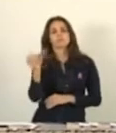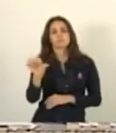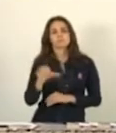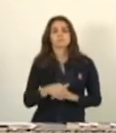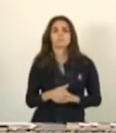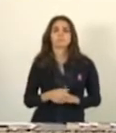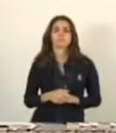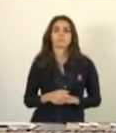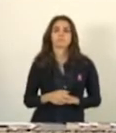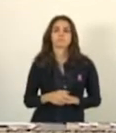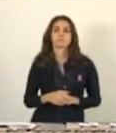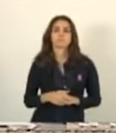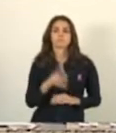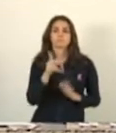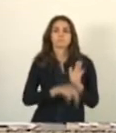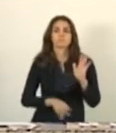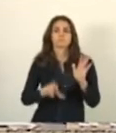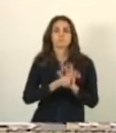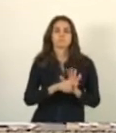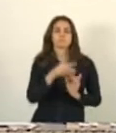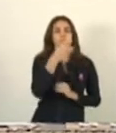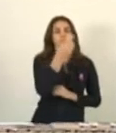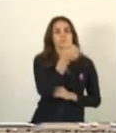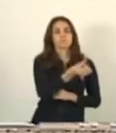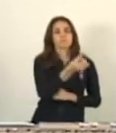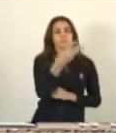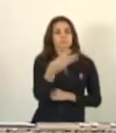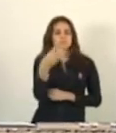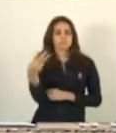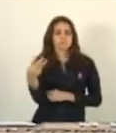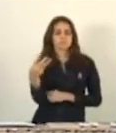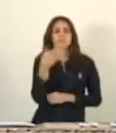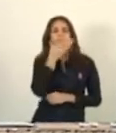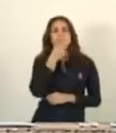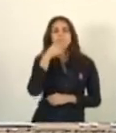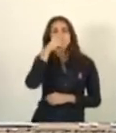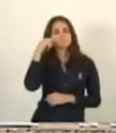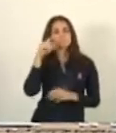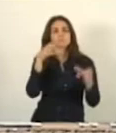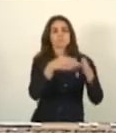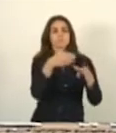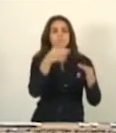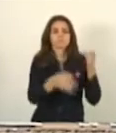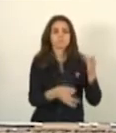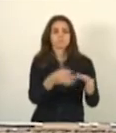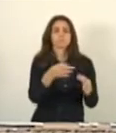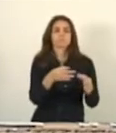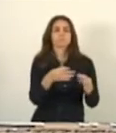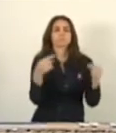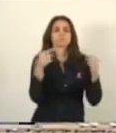416-2019. Próximo item, projeto de lei 633-2021, deputado Capitão Assunção, à Comissão de Justiça,